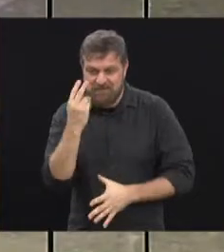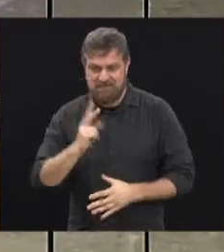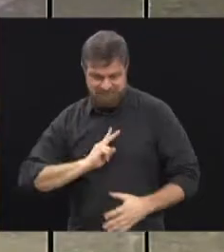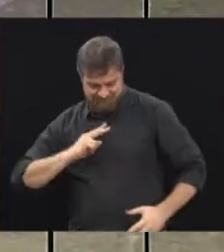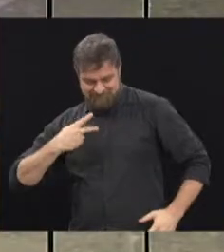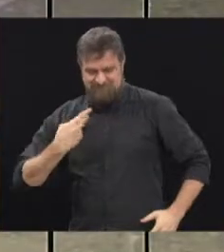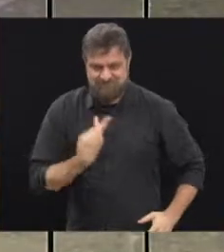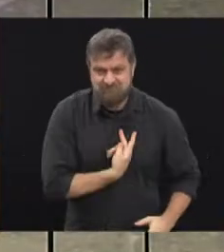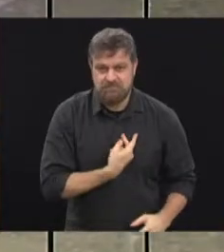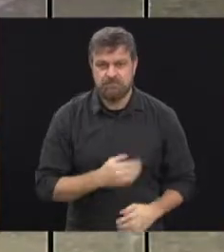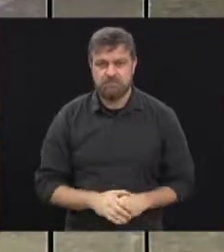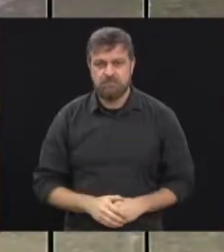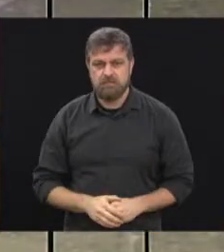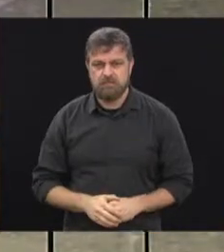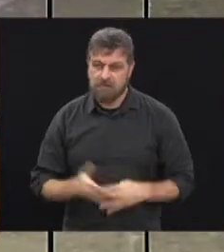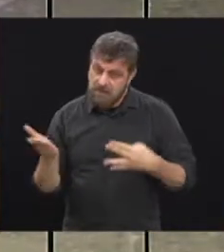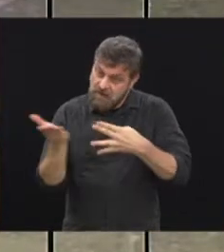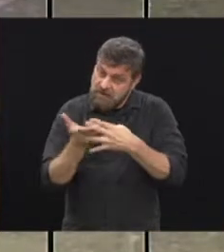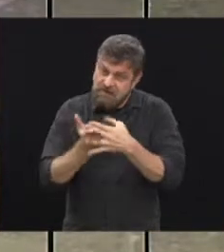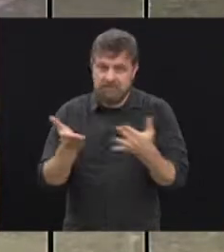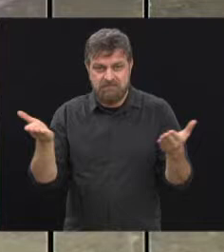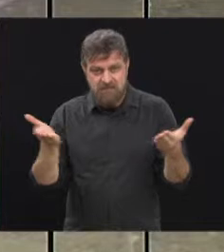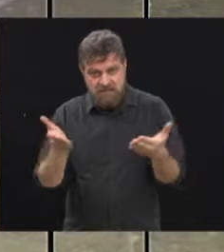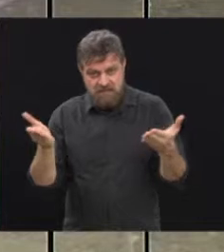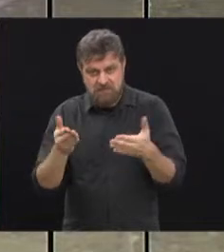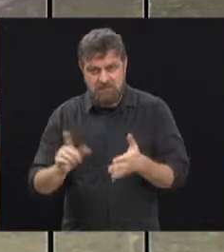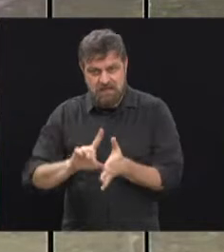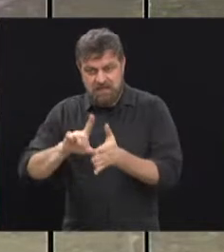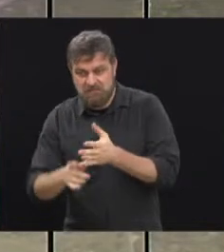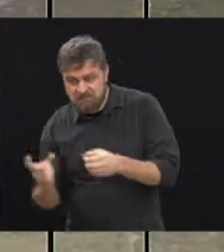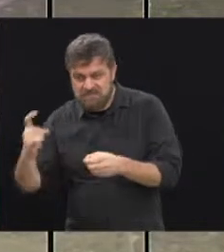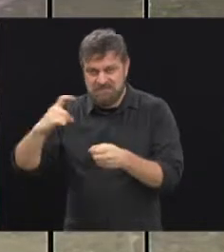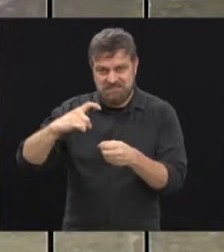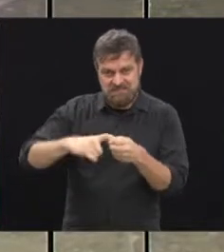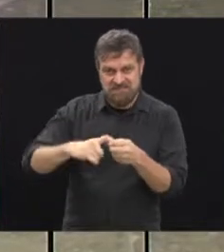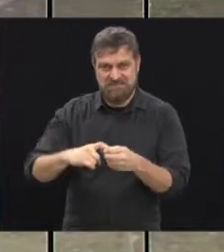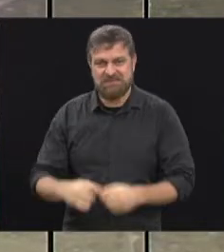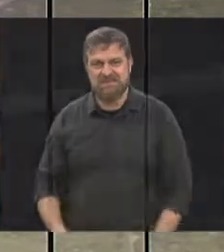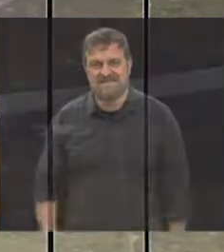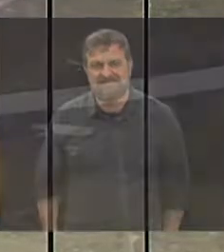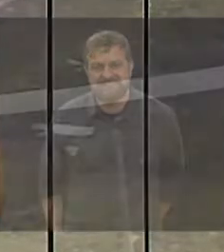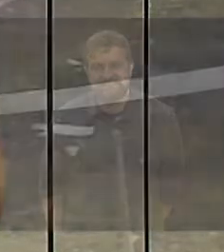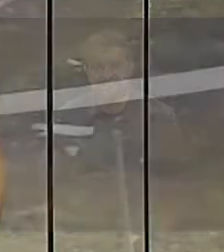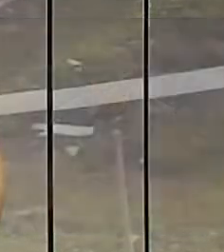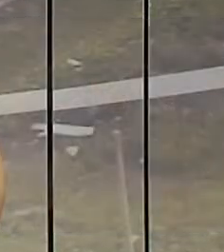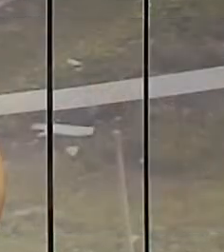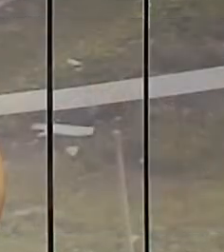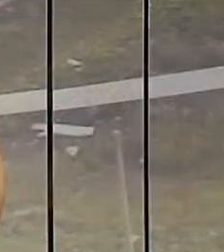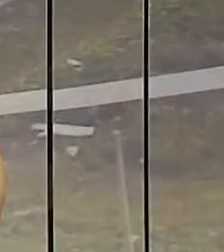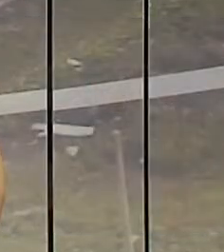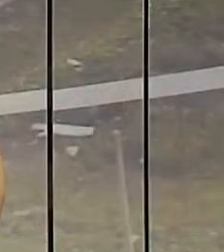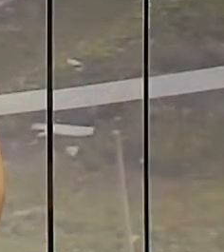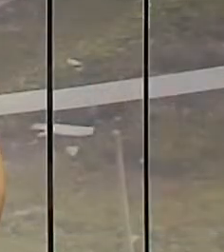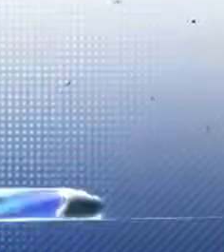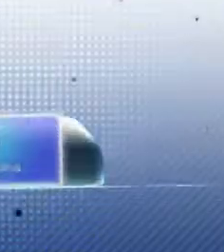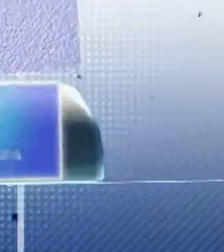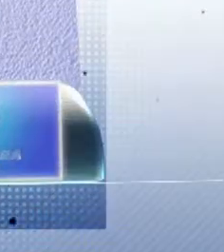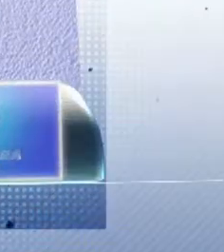aí. Vem novidade. O primeiro bloco do nosso programa está chegando ao fim, a gente vai para um intervalo rapidinho, já a gente